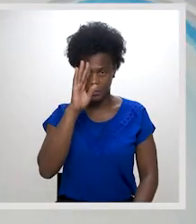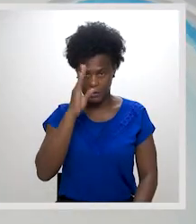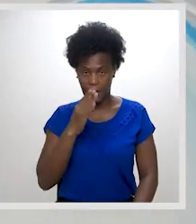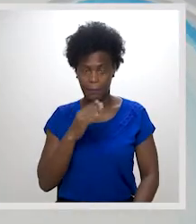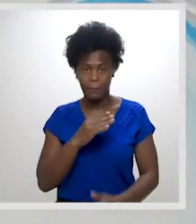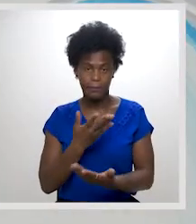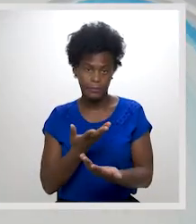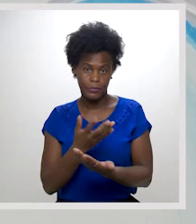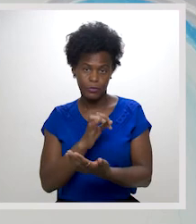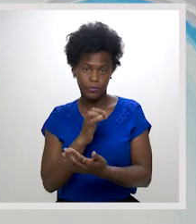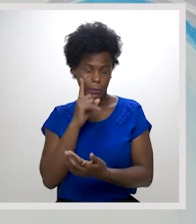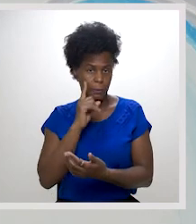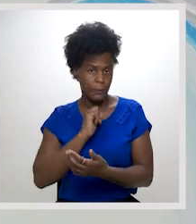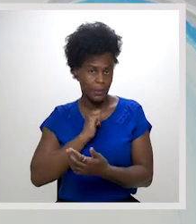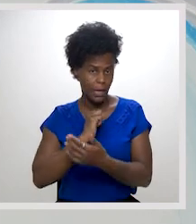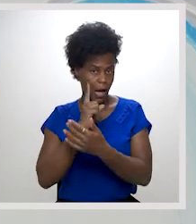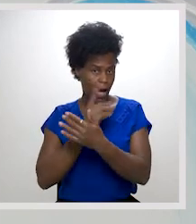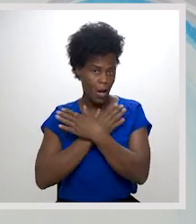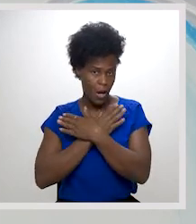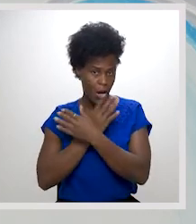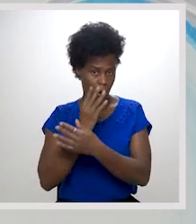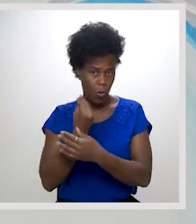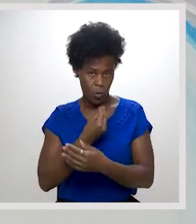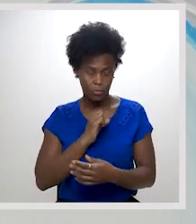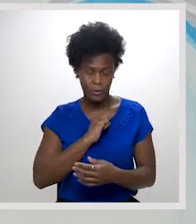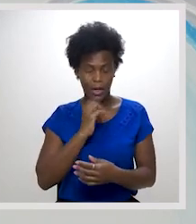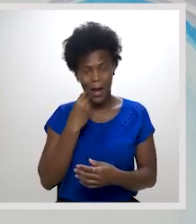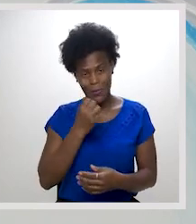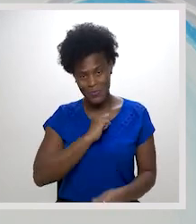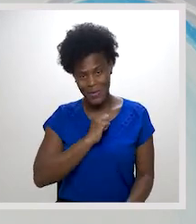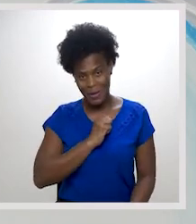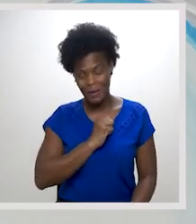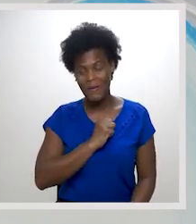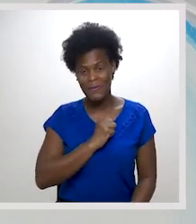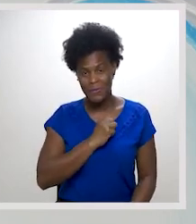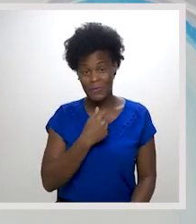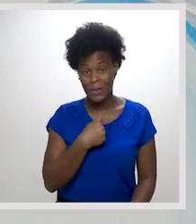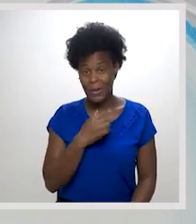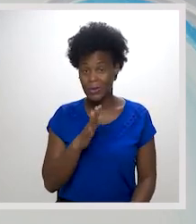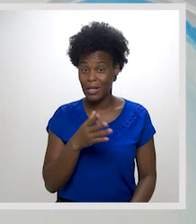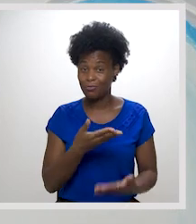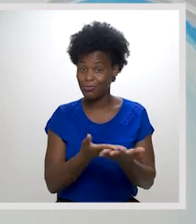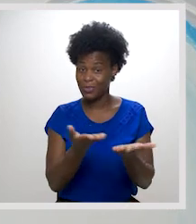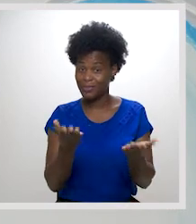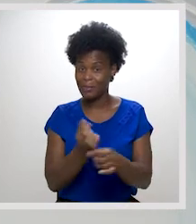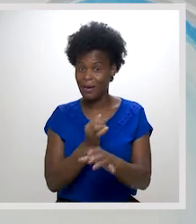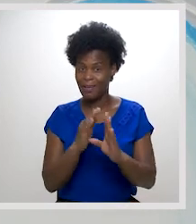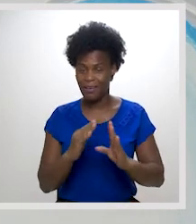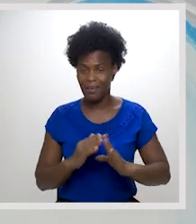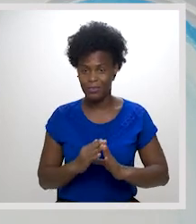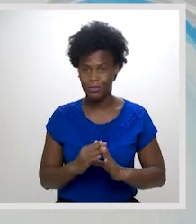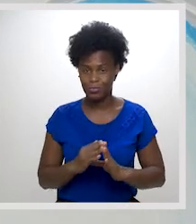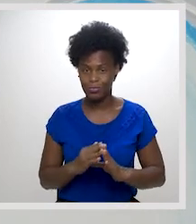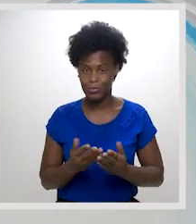Como se sabe, meus amigos, minhas alunas e meus alunos, praticamente acabei de vos dar o trabalho